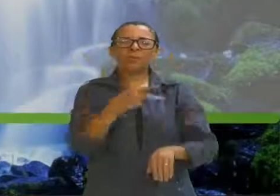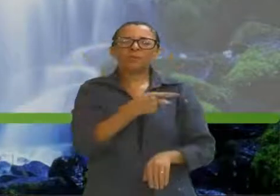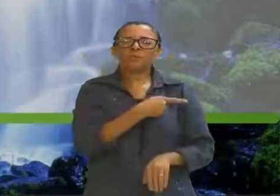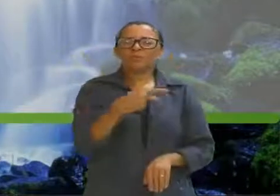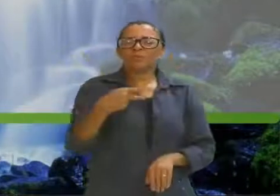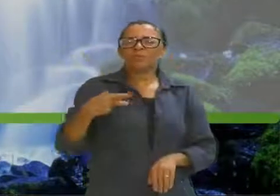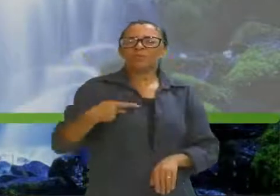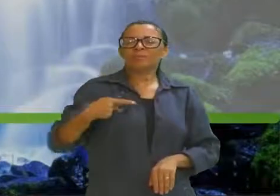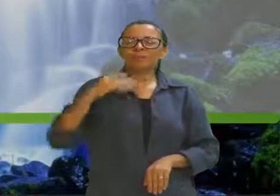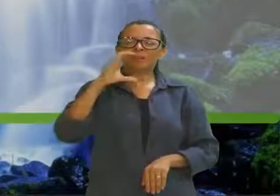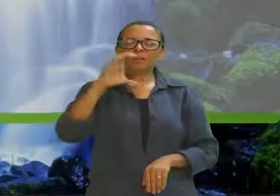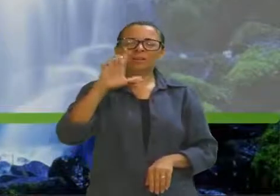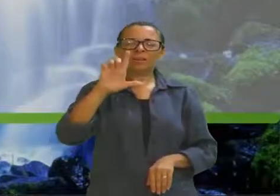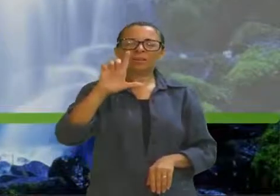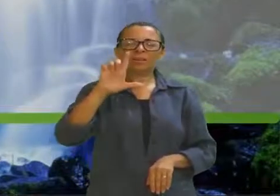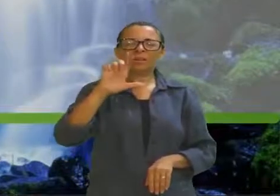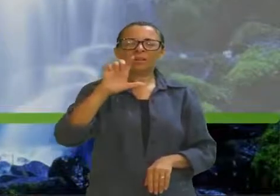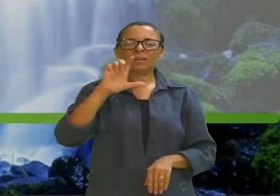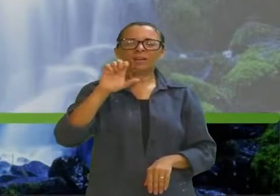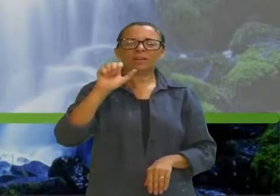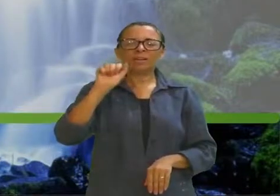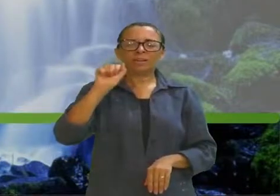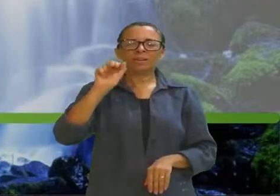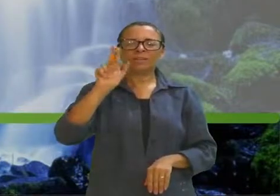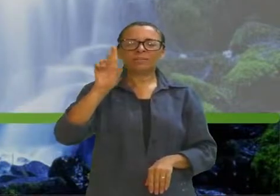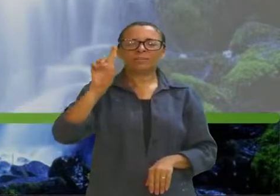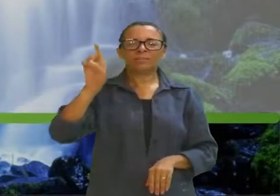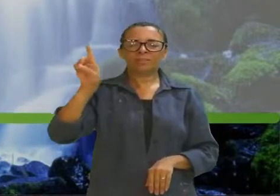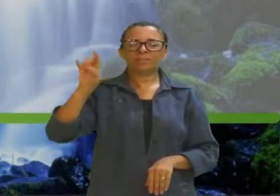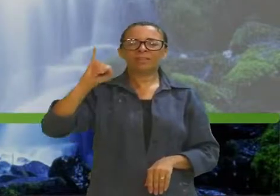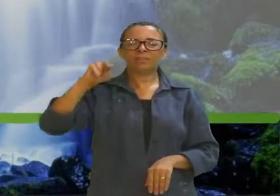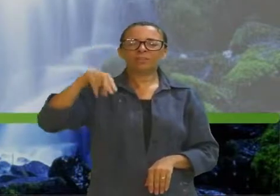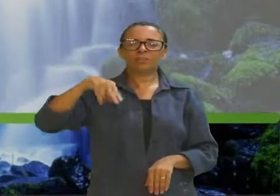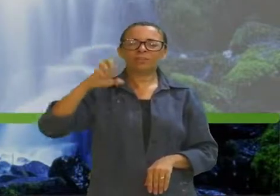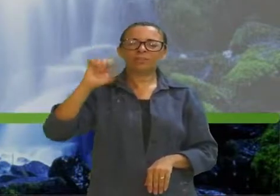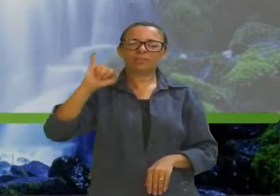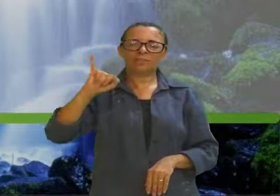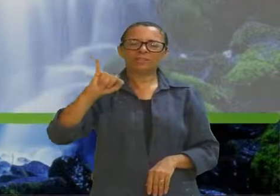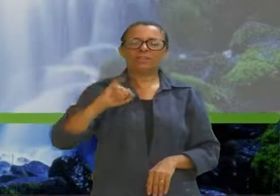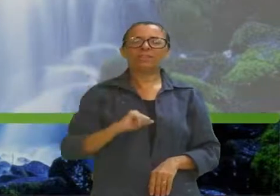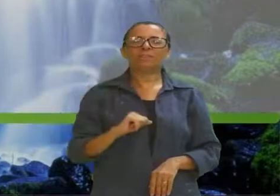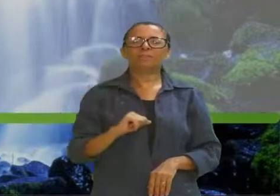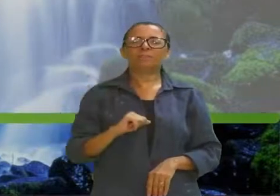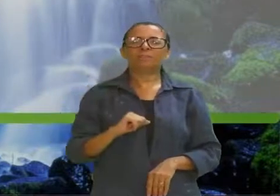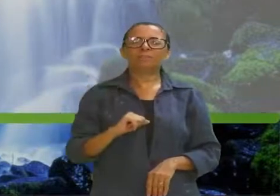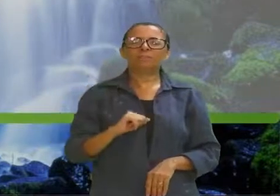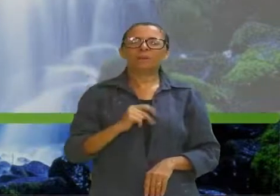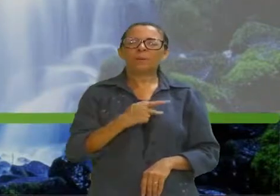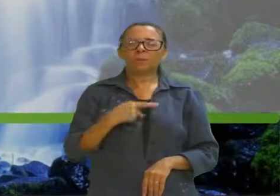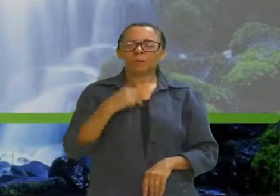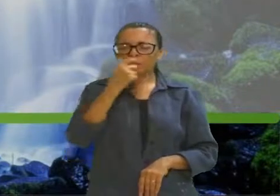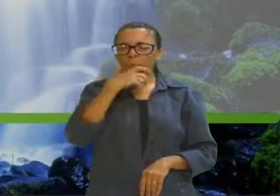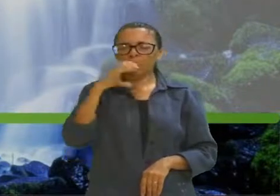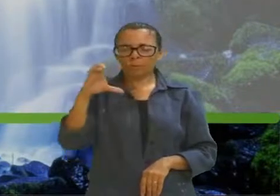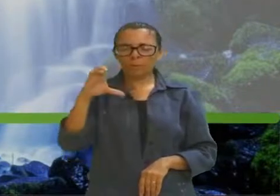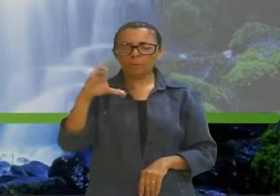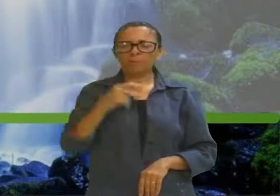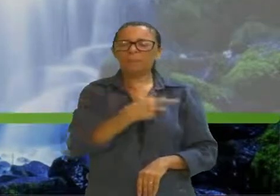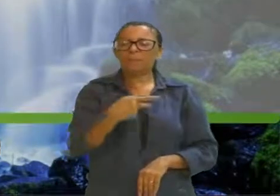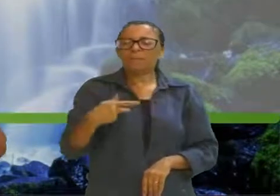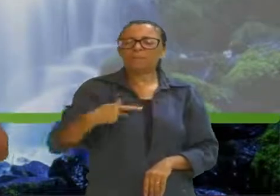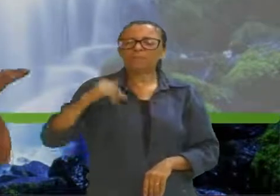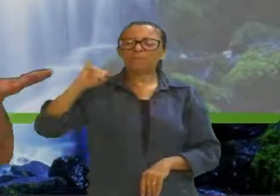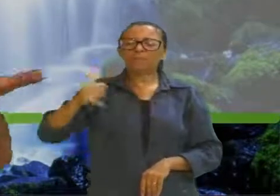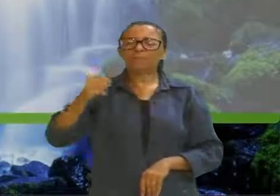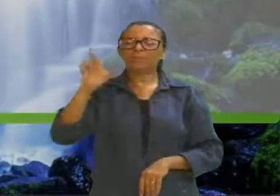Geriel, o pastor Vitor lá em Portugal, o pastor Etequias aqui no Brasil. Ó Deus,